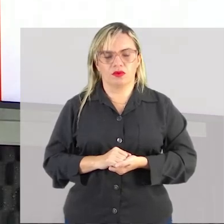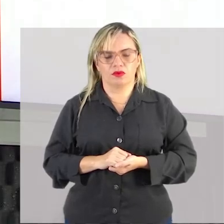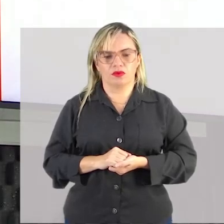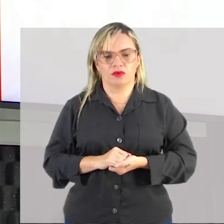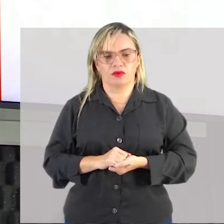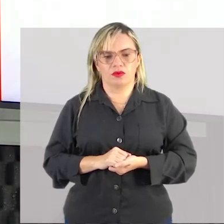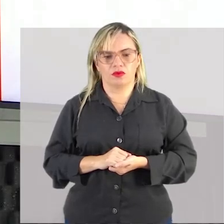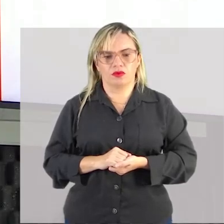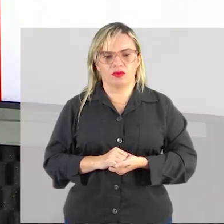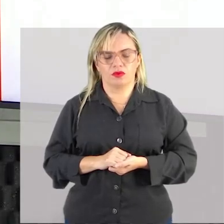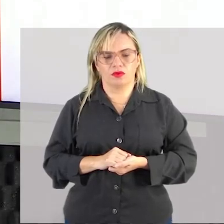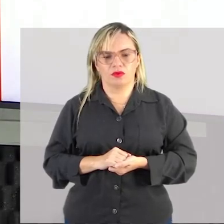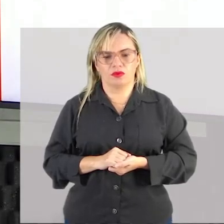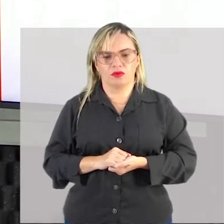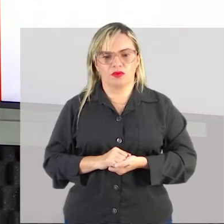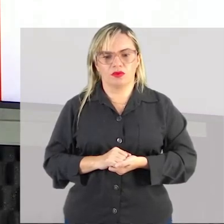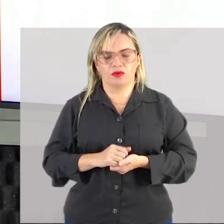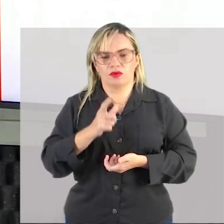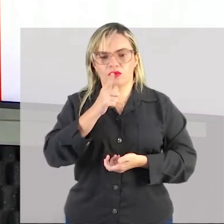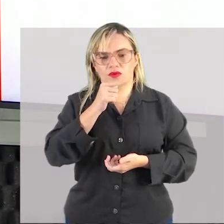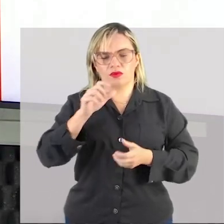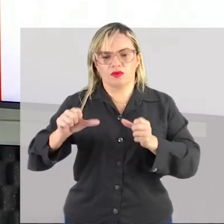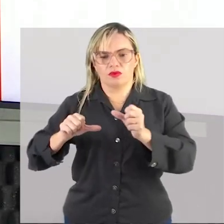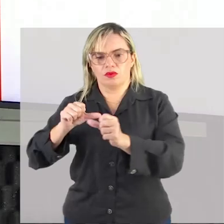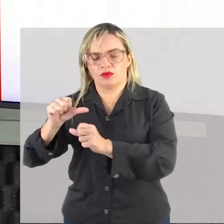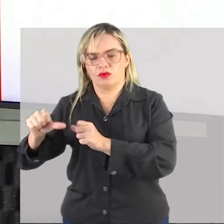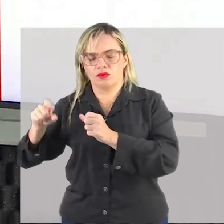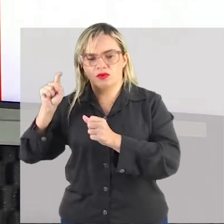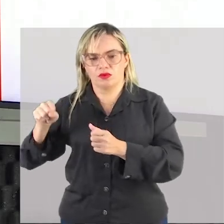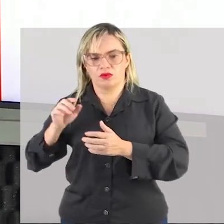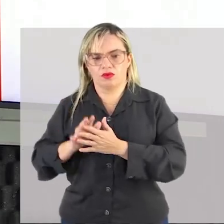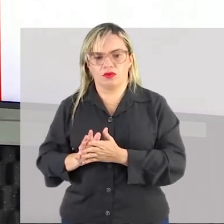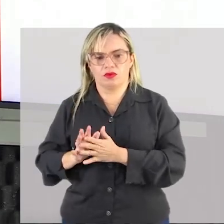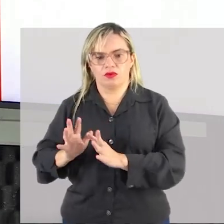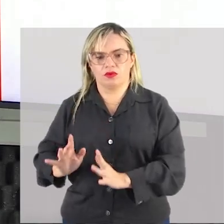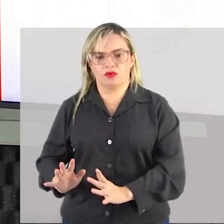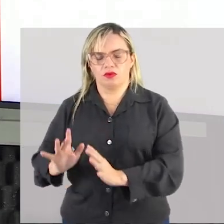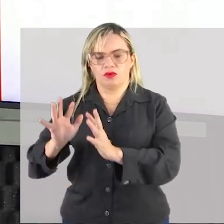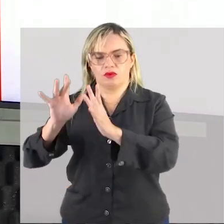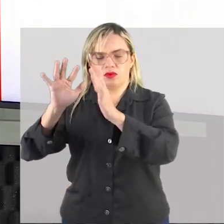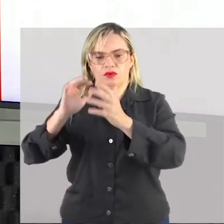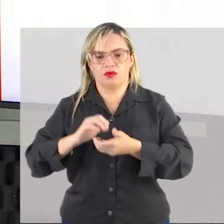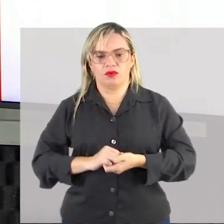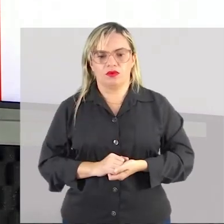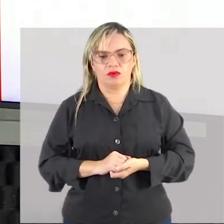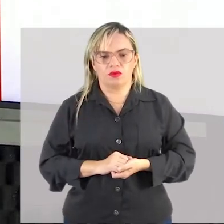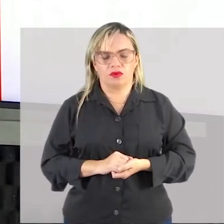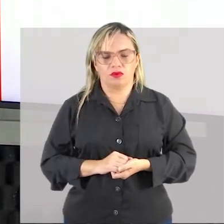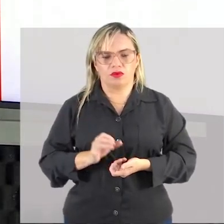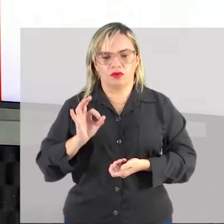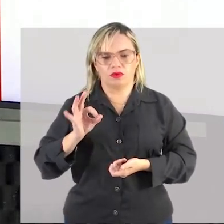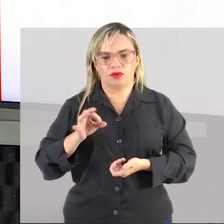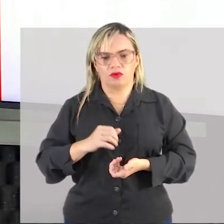Então, na vaporização, eu passo do estado líquido direto para o gasoso, tá? Isso é uma vaporização.